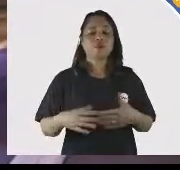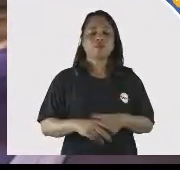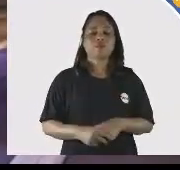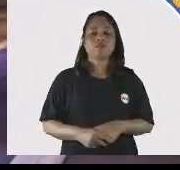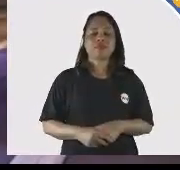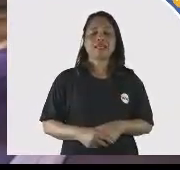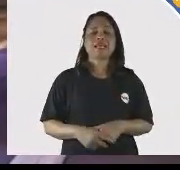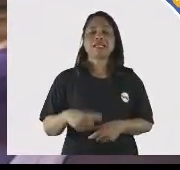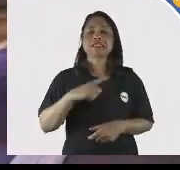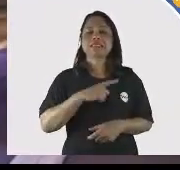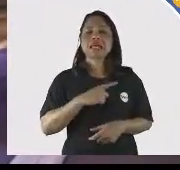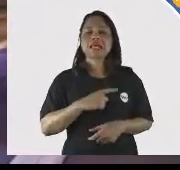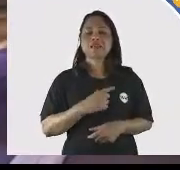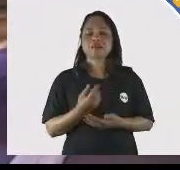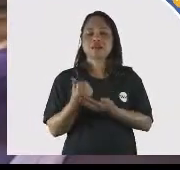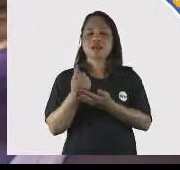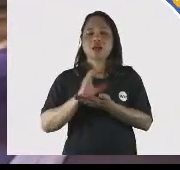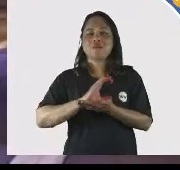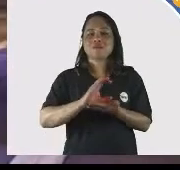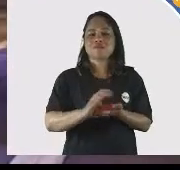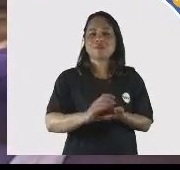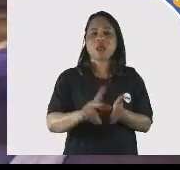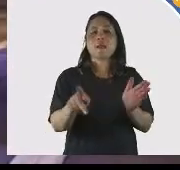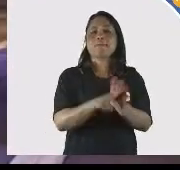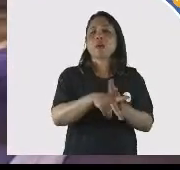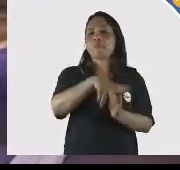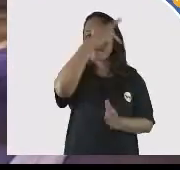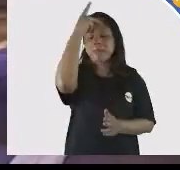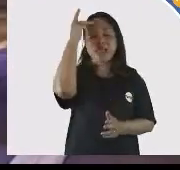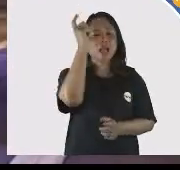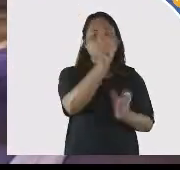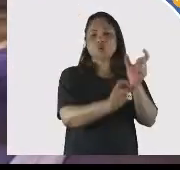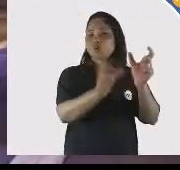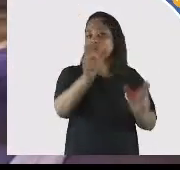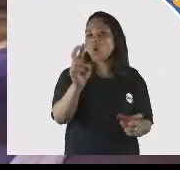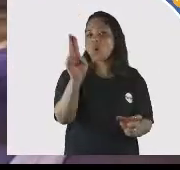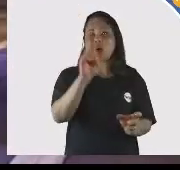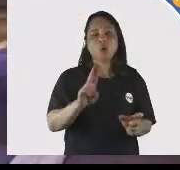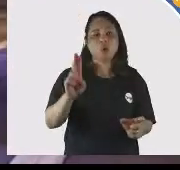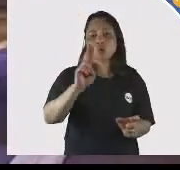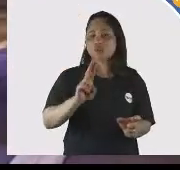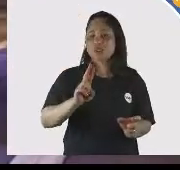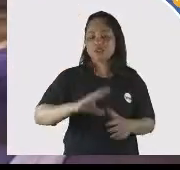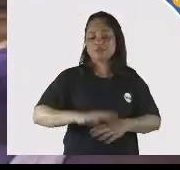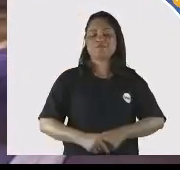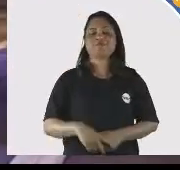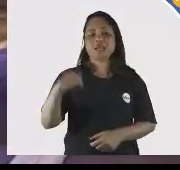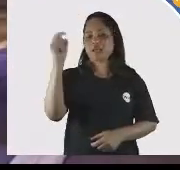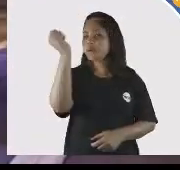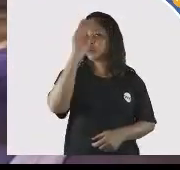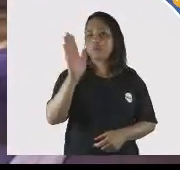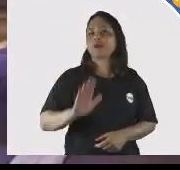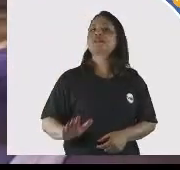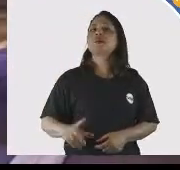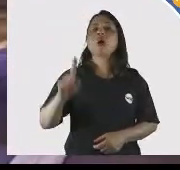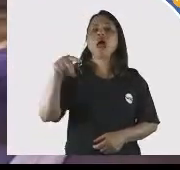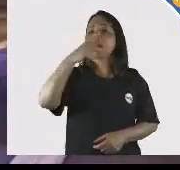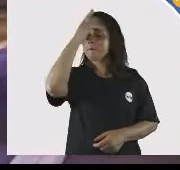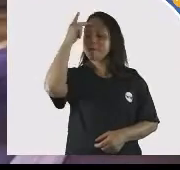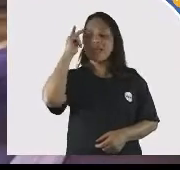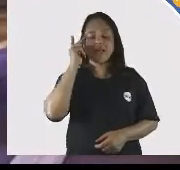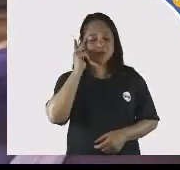financiado pelo próprio usuário com raríssimas exceções a onde existem